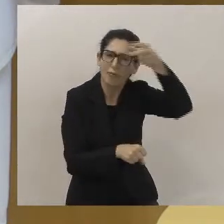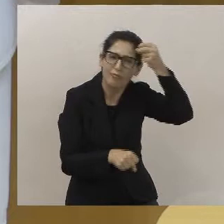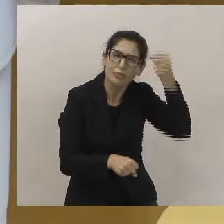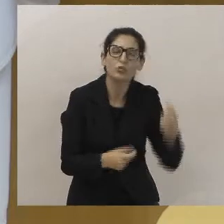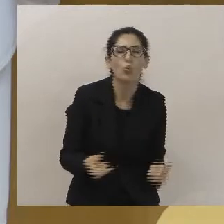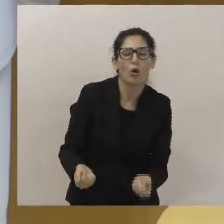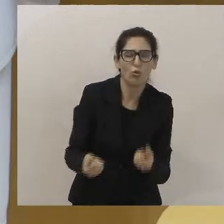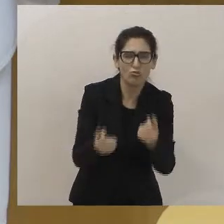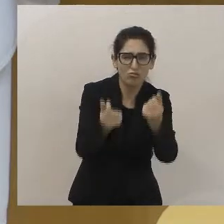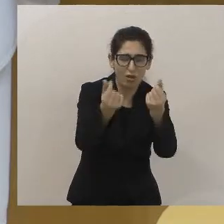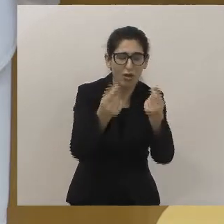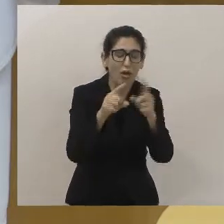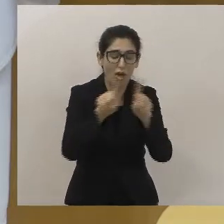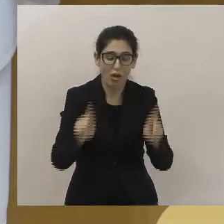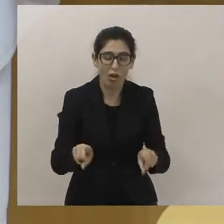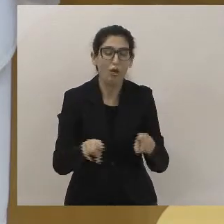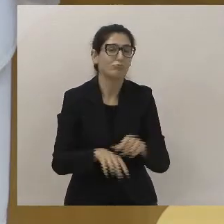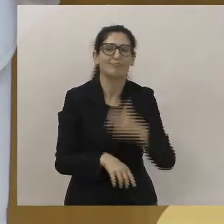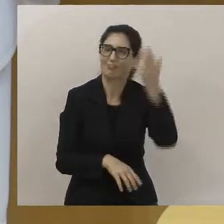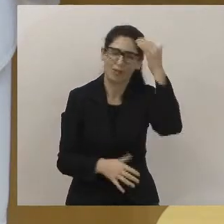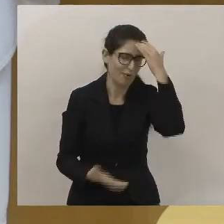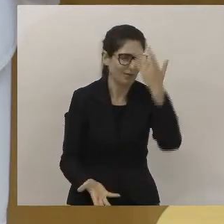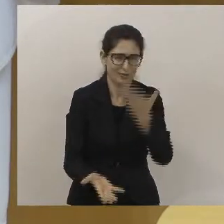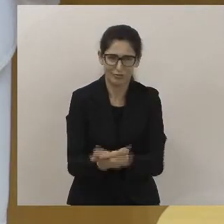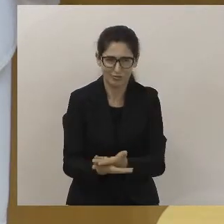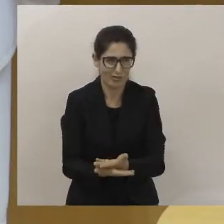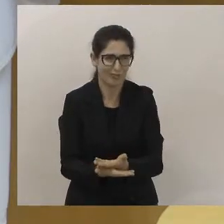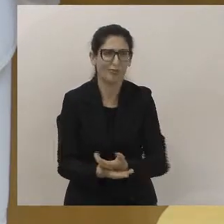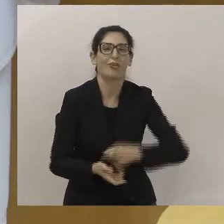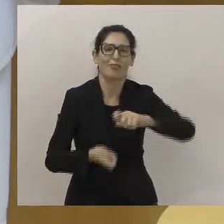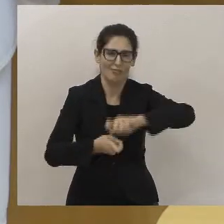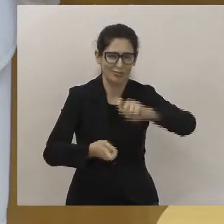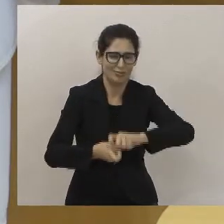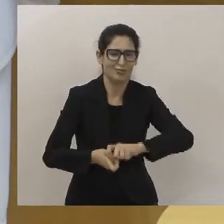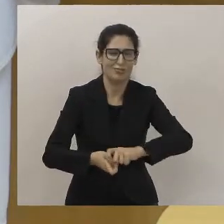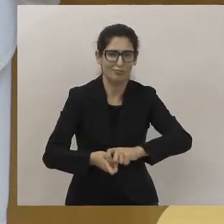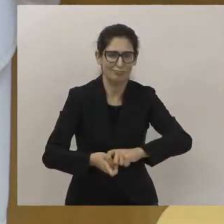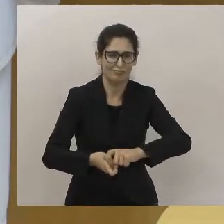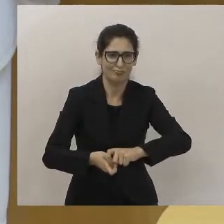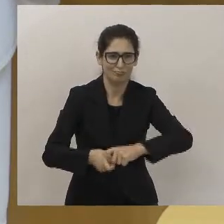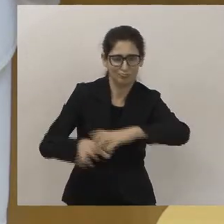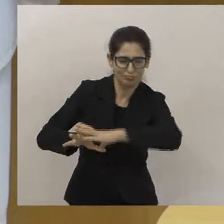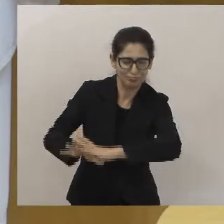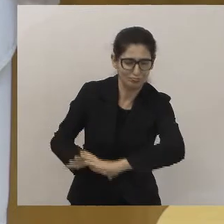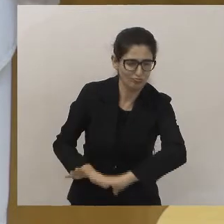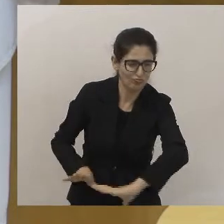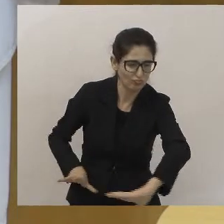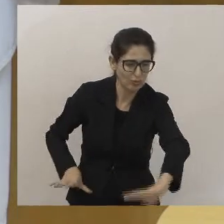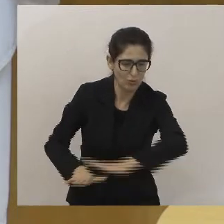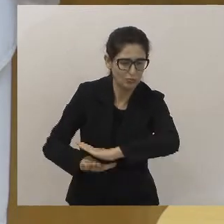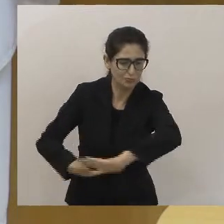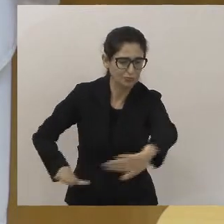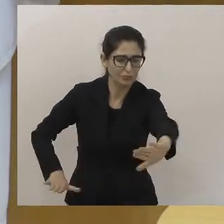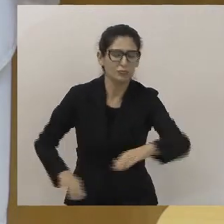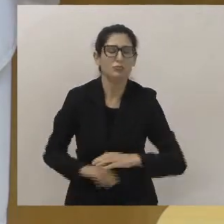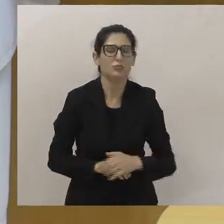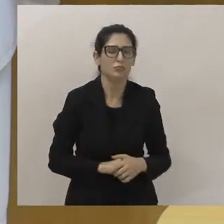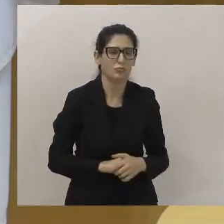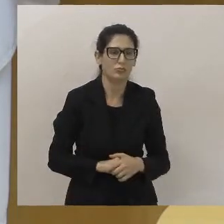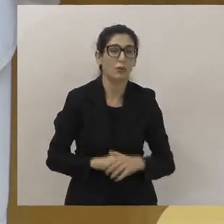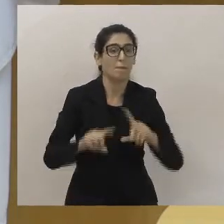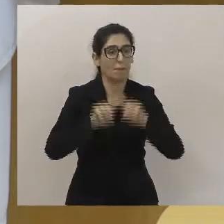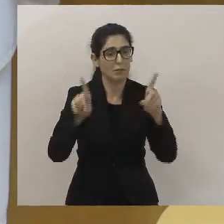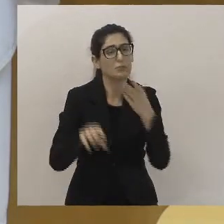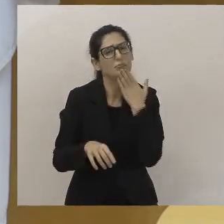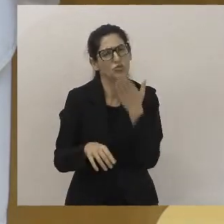de vocês eles não acreditaram está fazendo aquela serra negra lá então eu quero aqui dizer sim que pedir pra